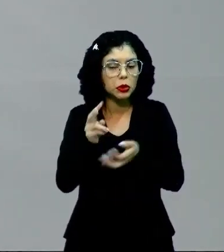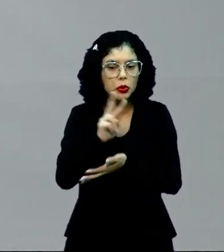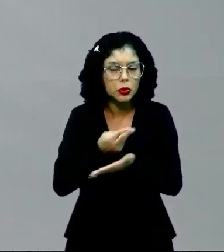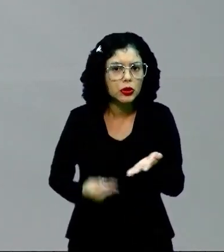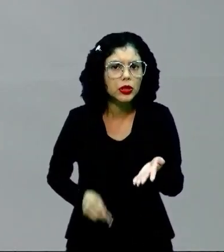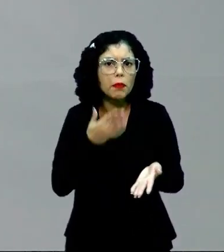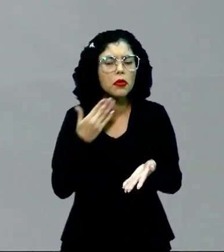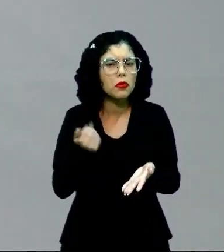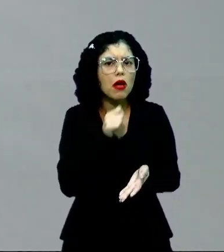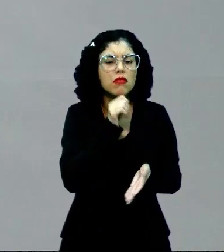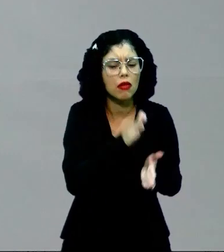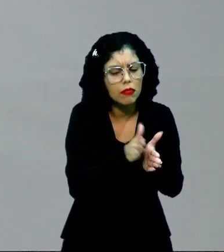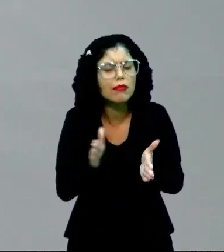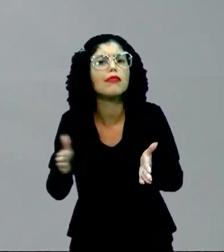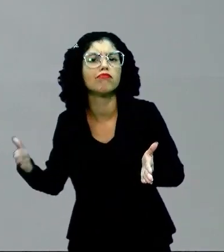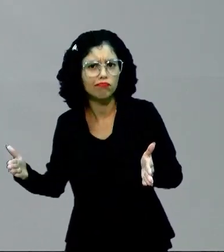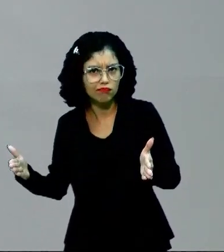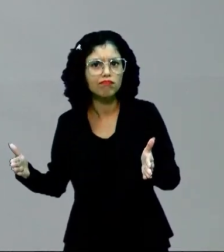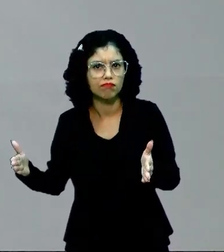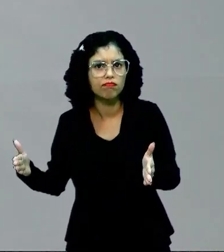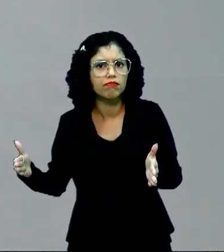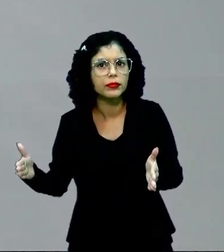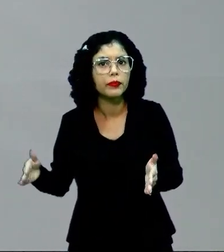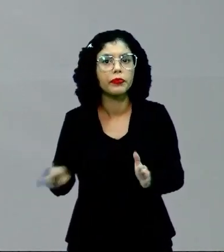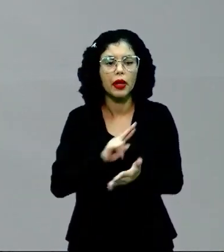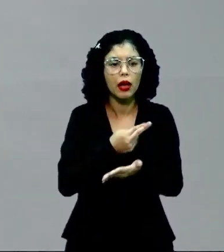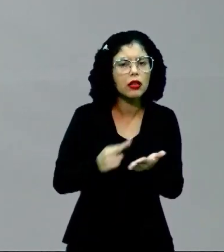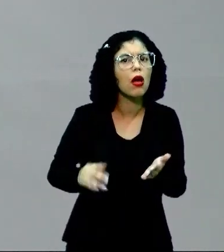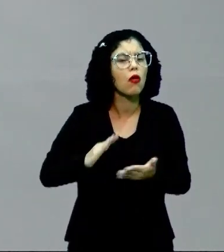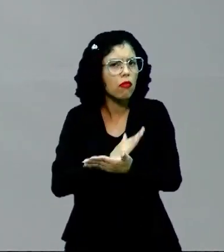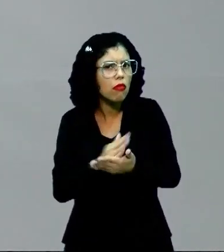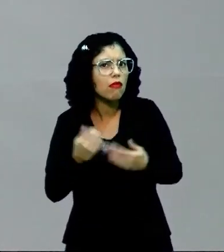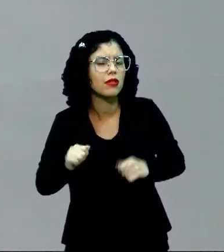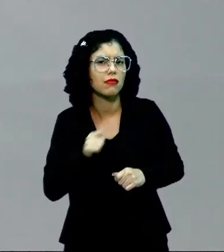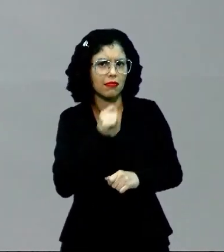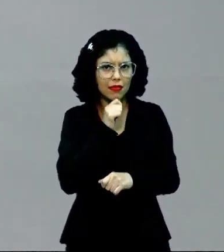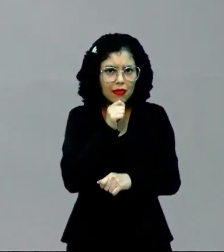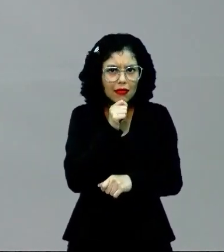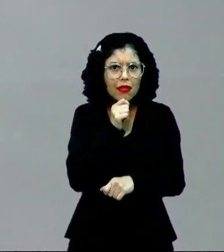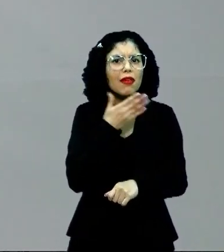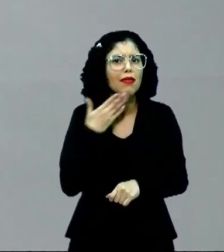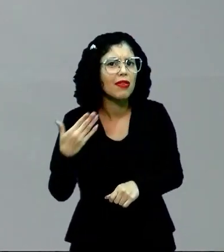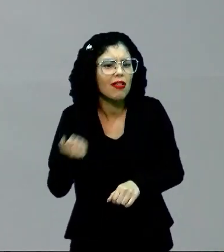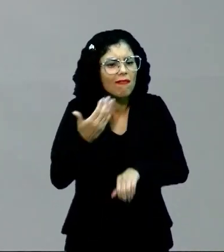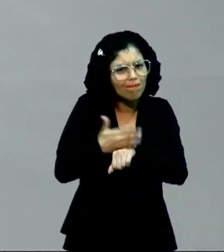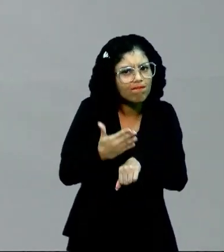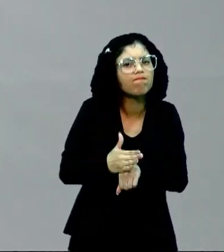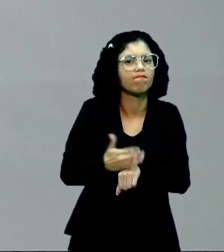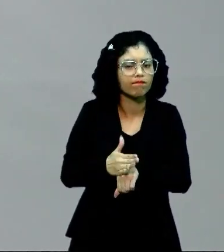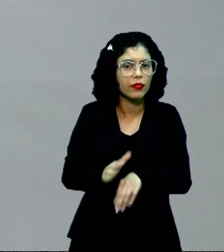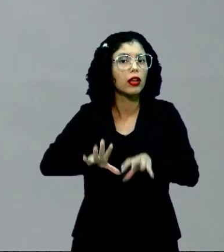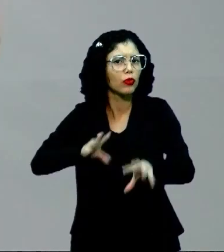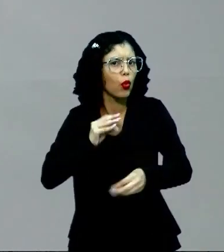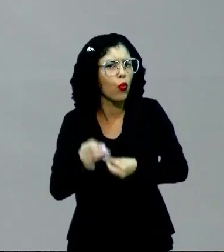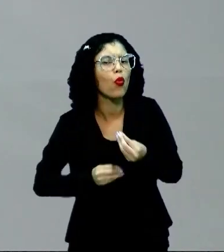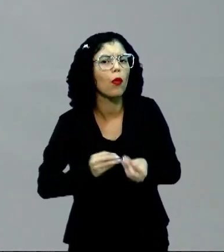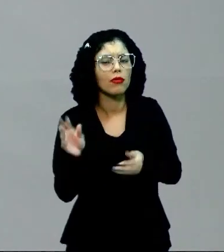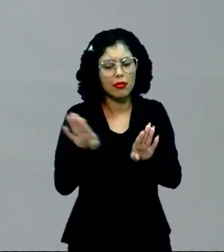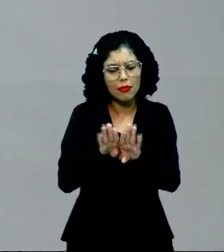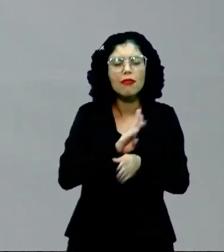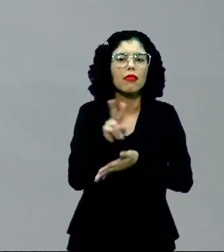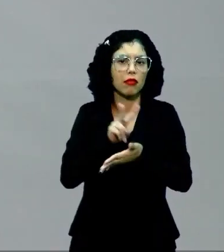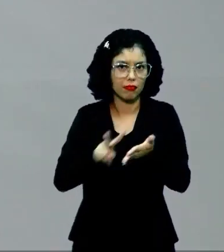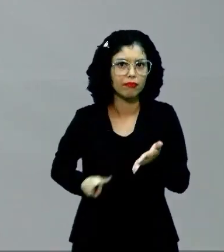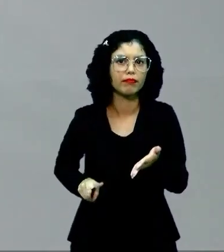possa melhorar a cada dia. Redação é algo que precisa muito treino, assim como a